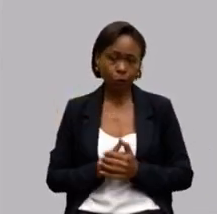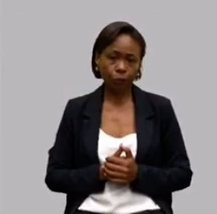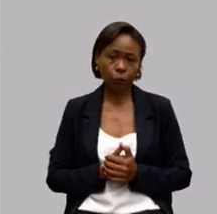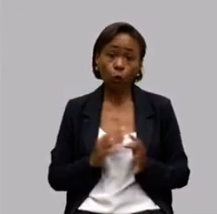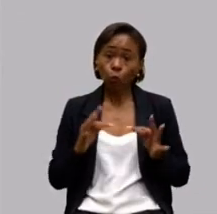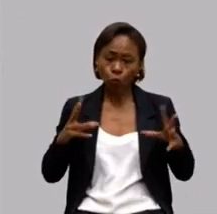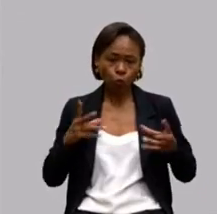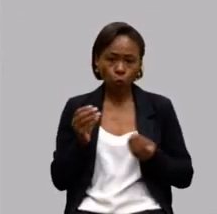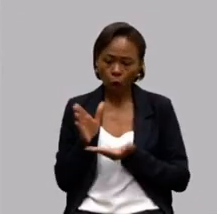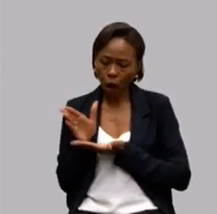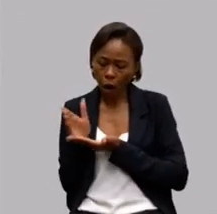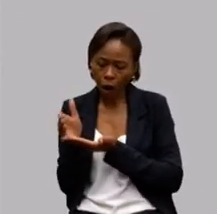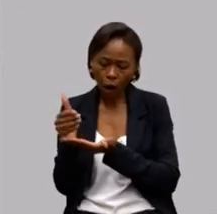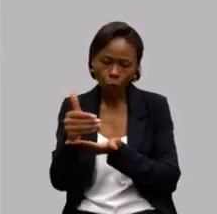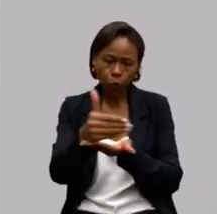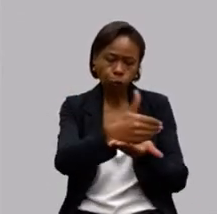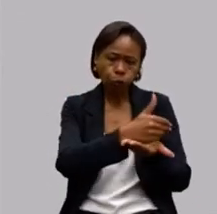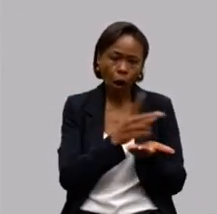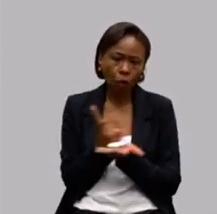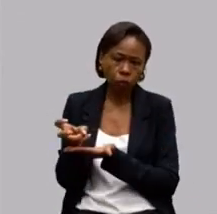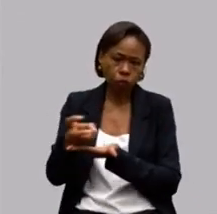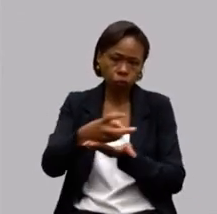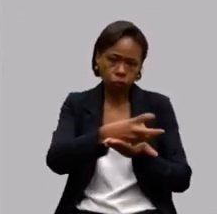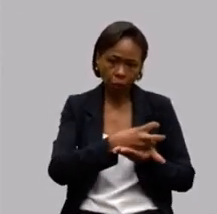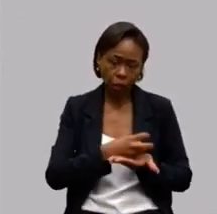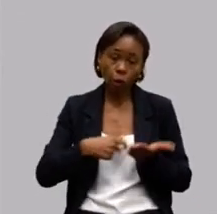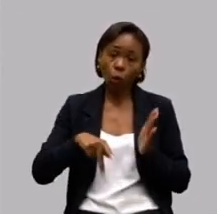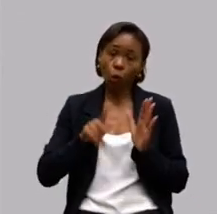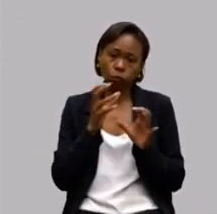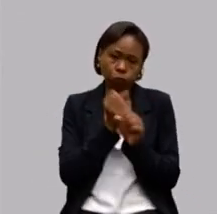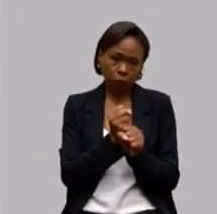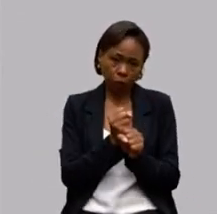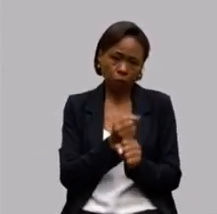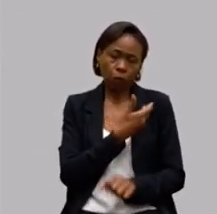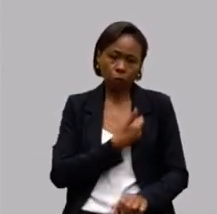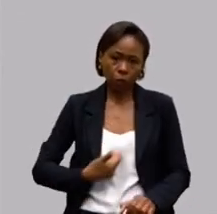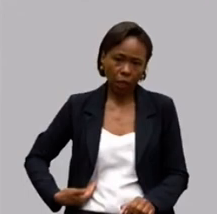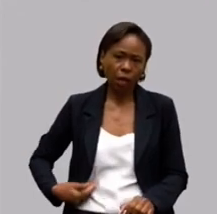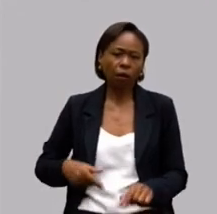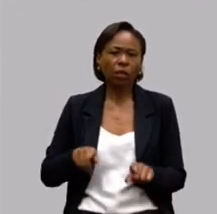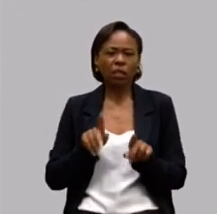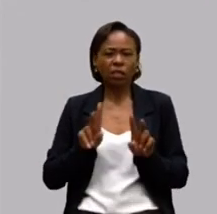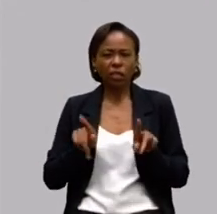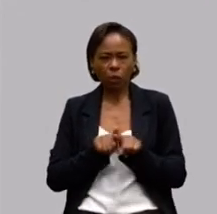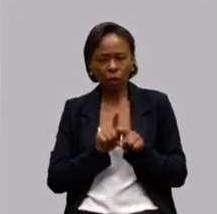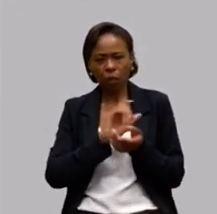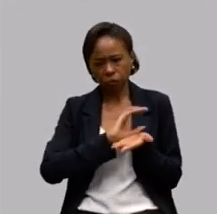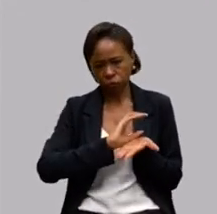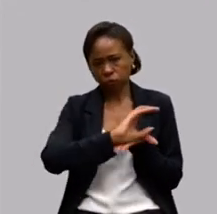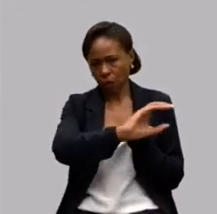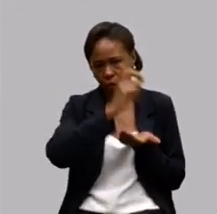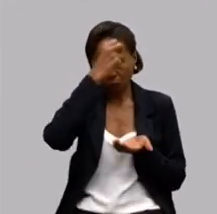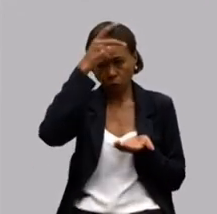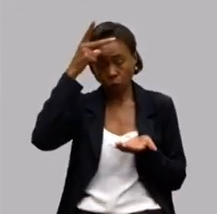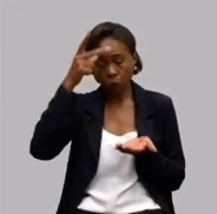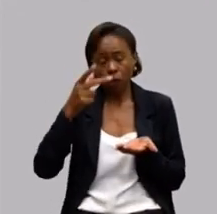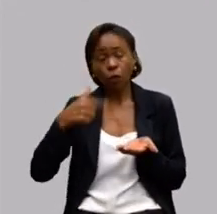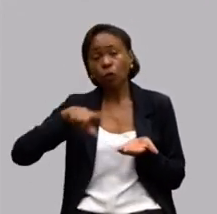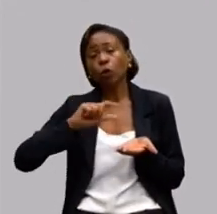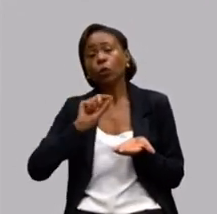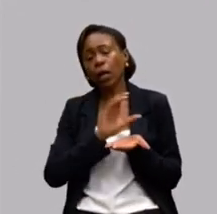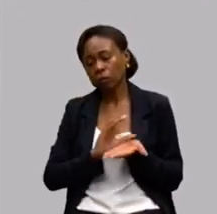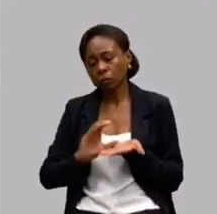arrecadamos, que é receita do Estado, fora aquela que a gente transfere para os municípios, nós investimos